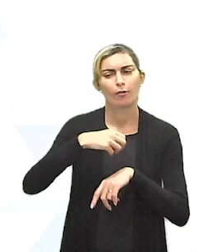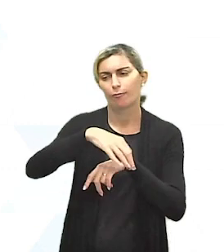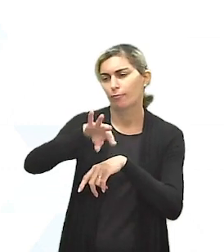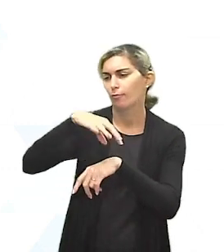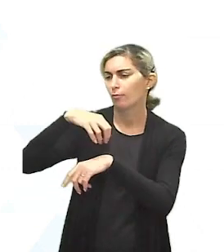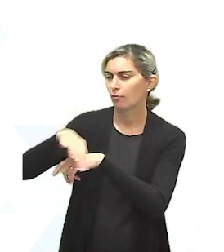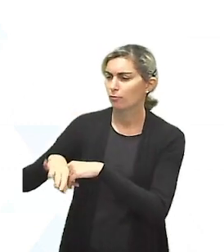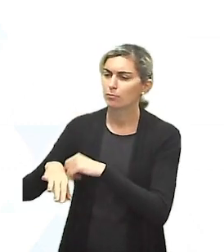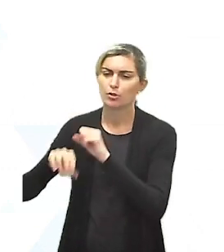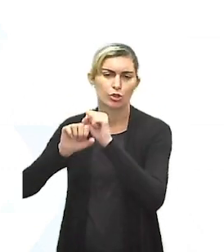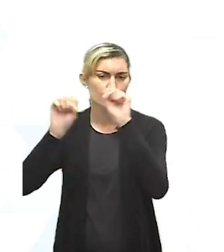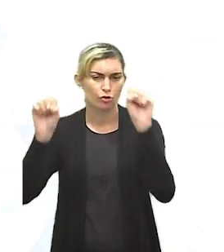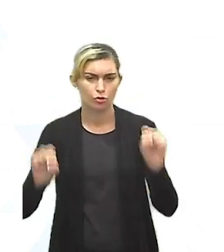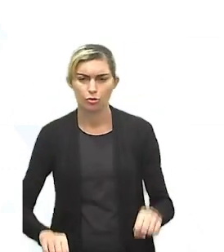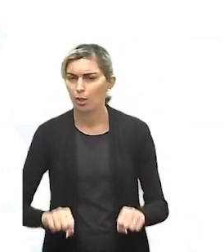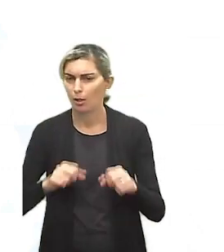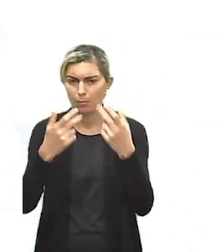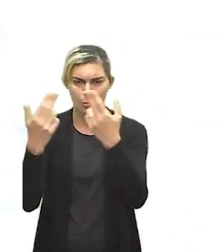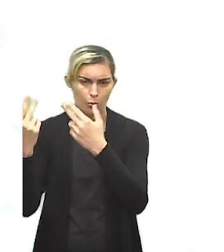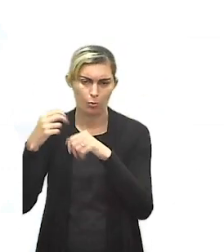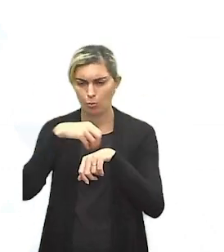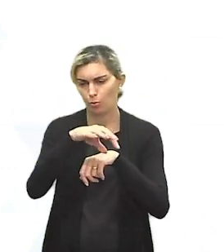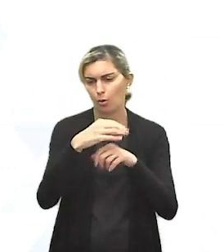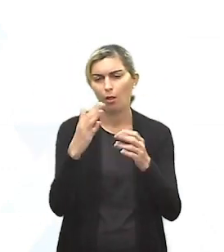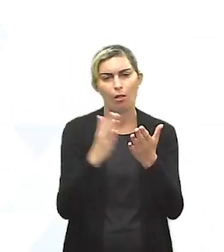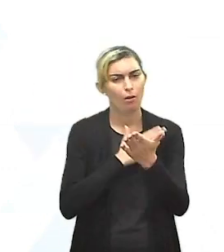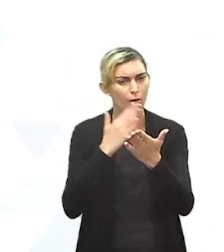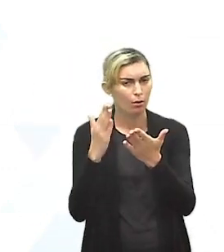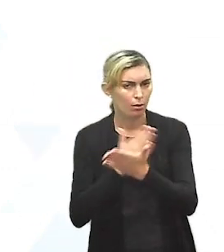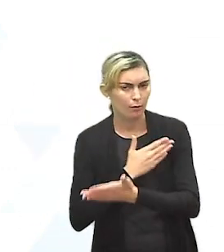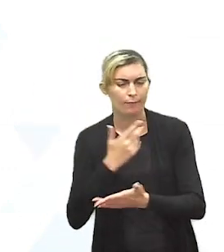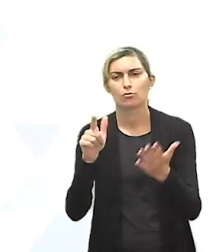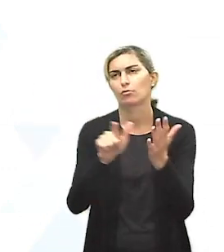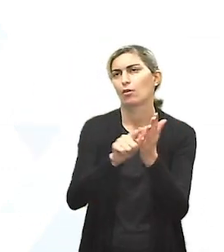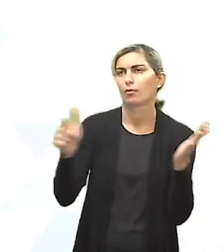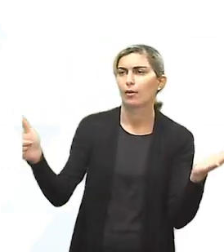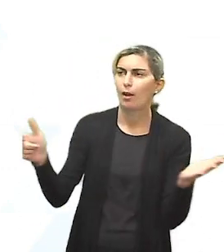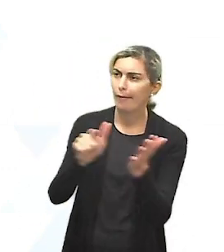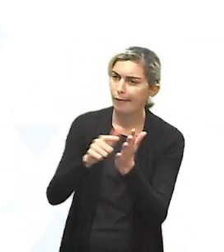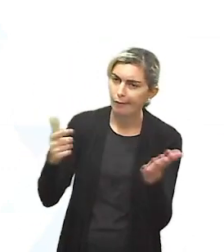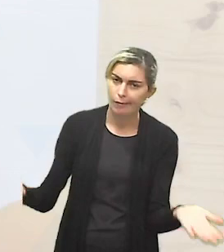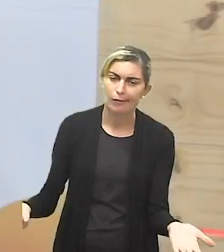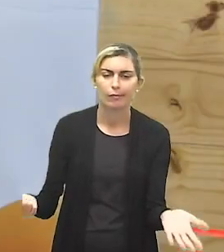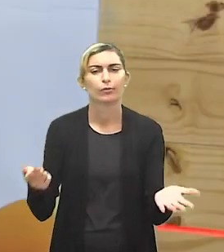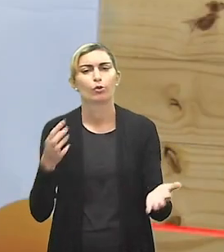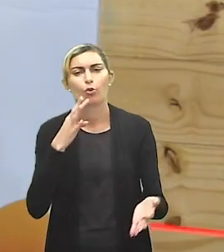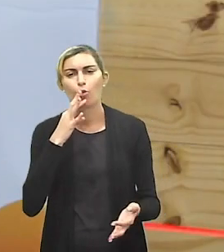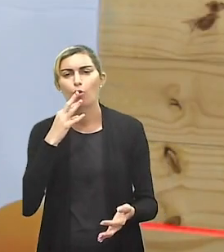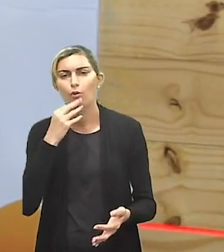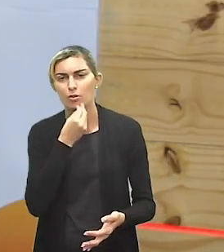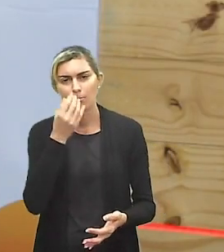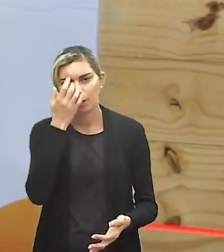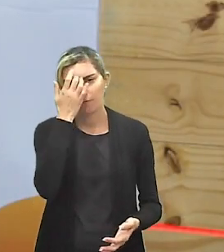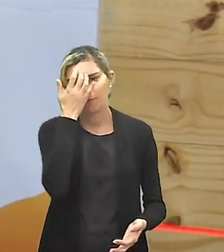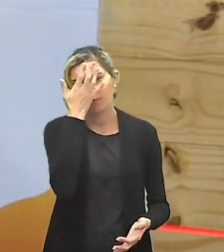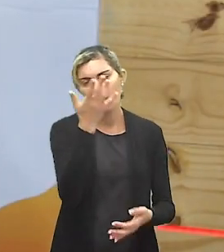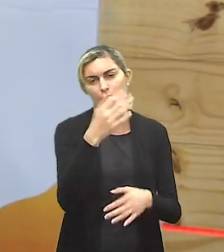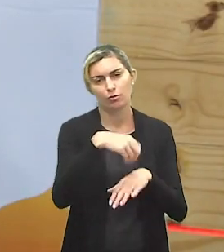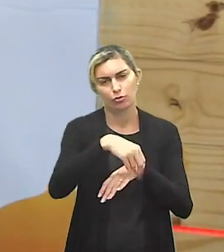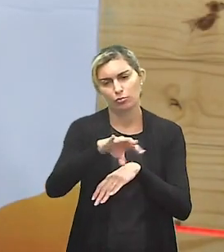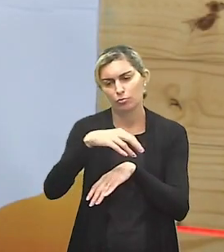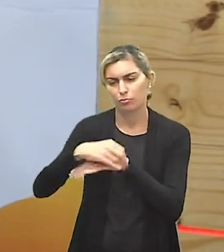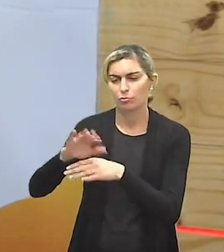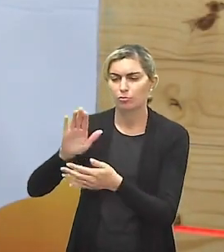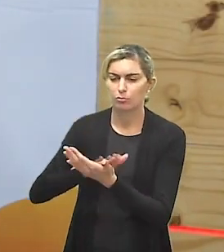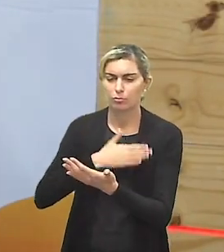forma sistêmica e clara, como, por exemplo, livros, jornais. É aquele conhecimento que é mais fácil de ser traduzido,